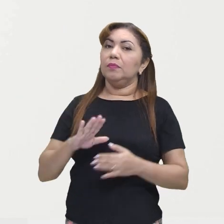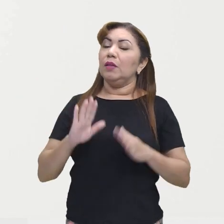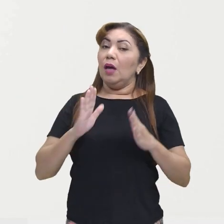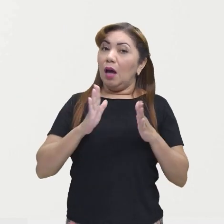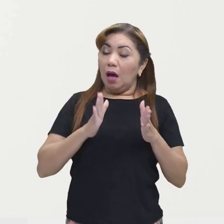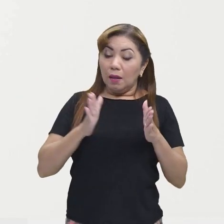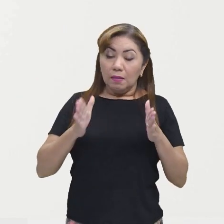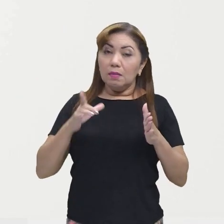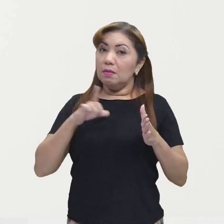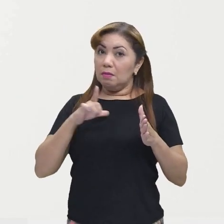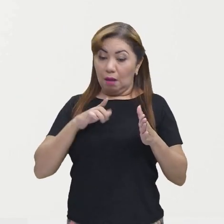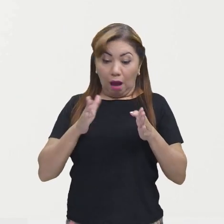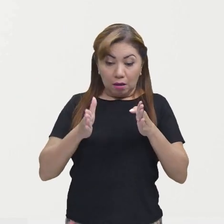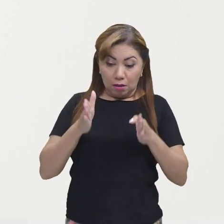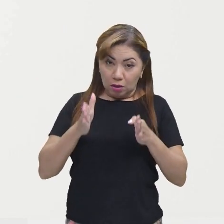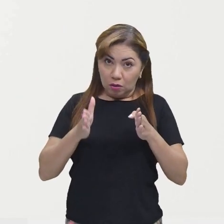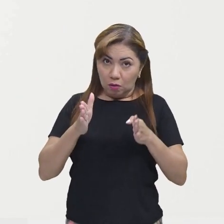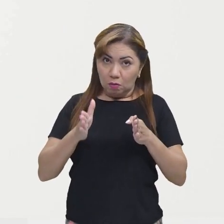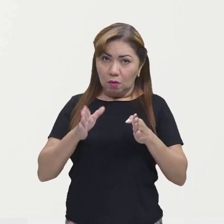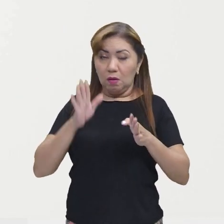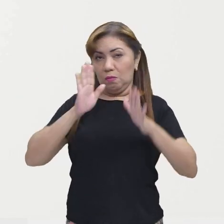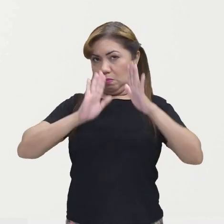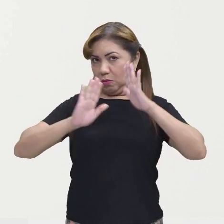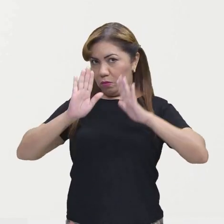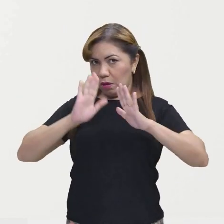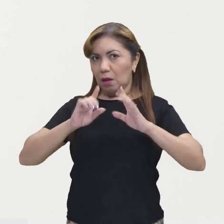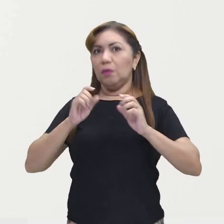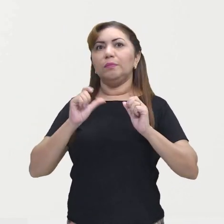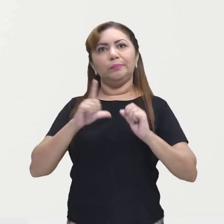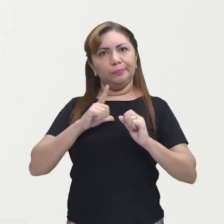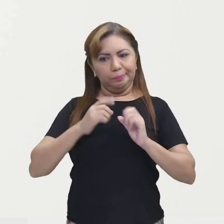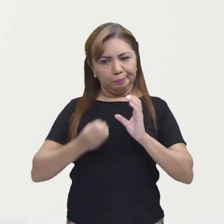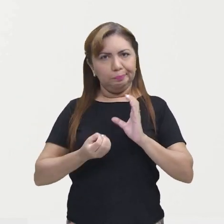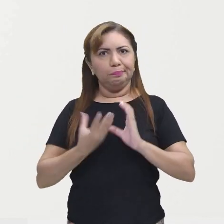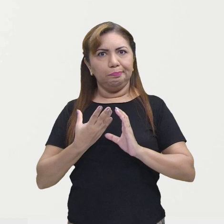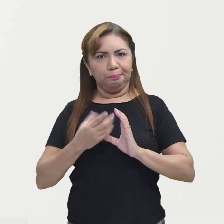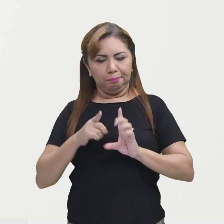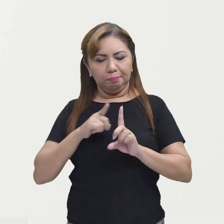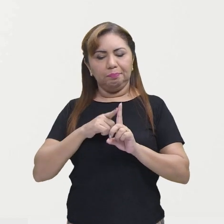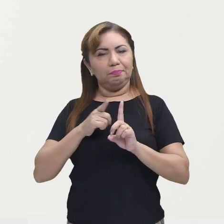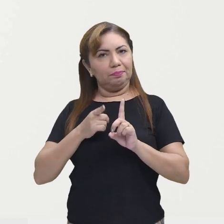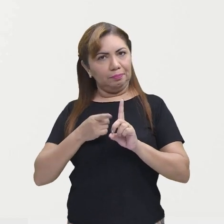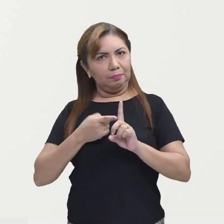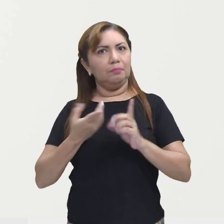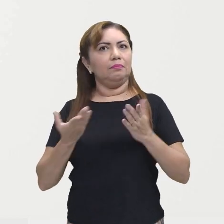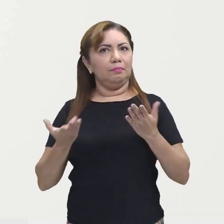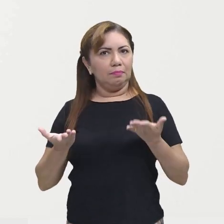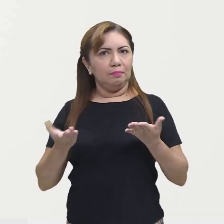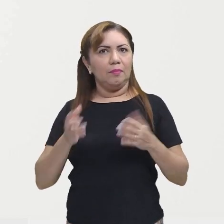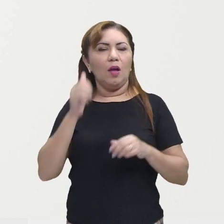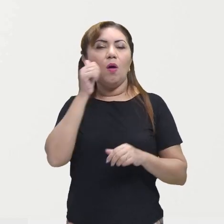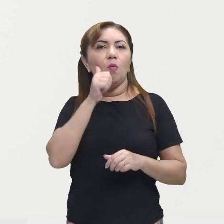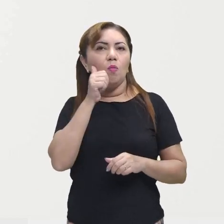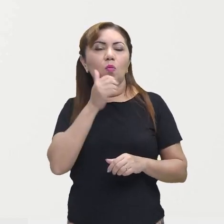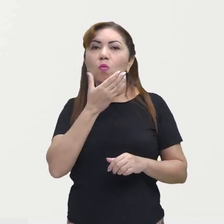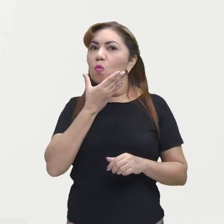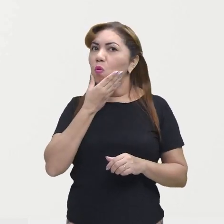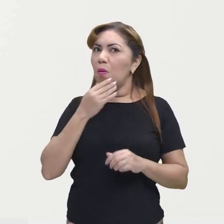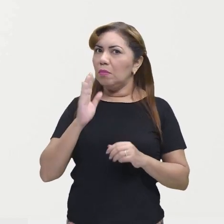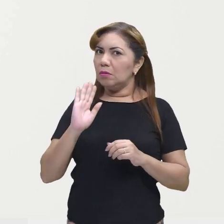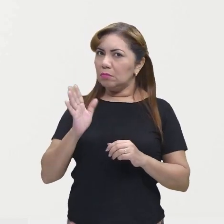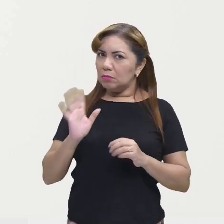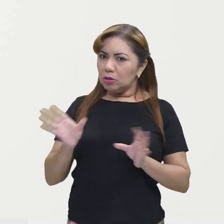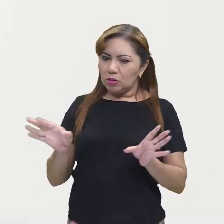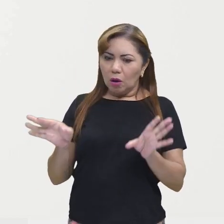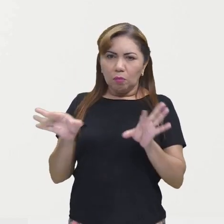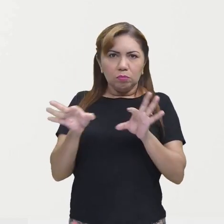a fecundação, né, que é a gravidez. Então, nessa idade, a mulher e o homem já estão com seus órgãos